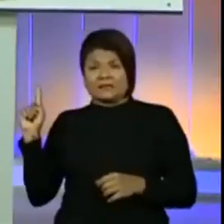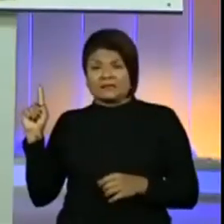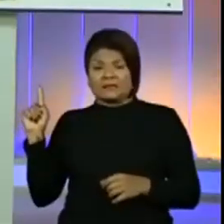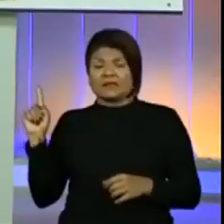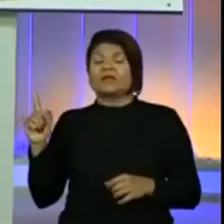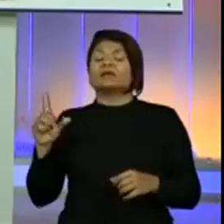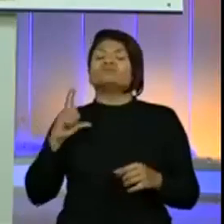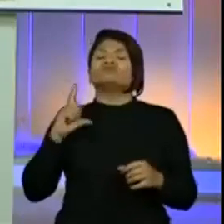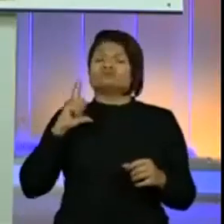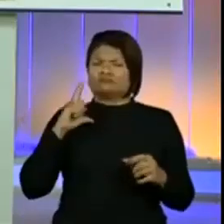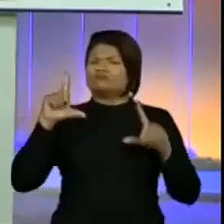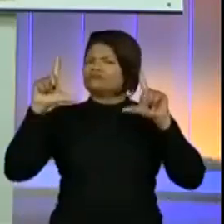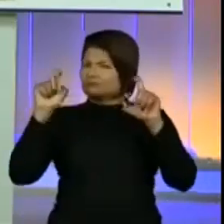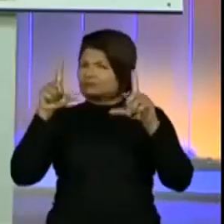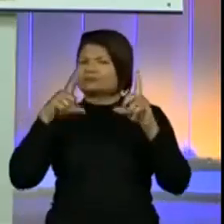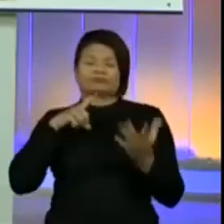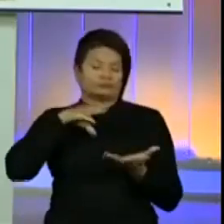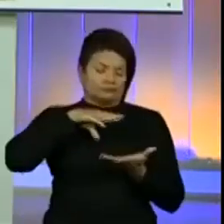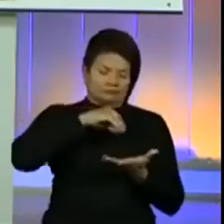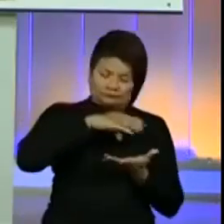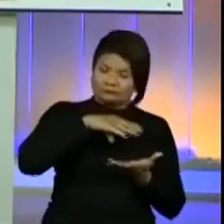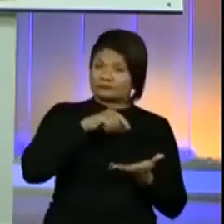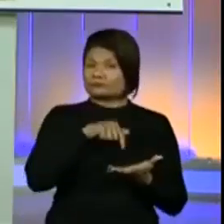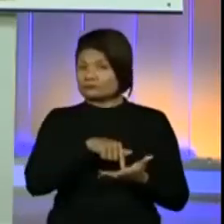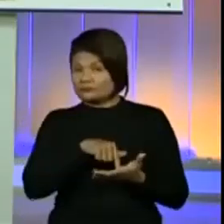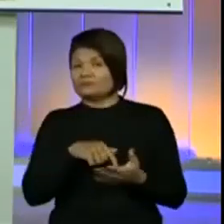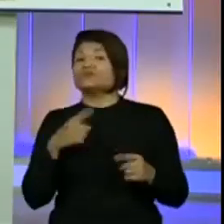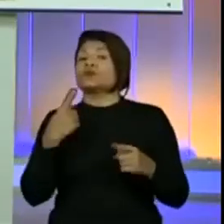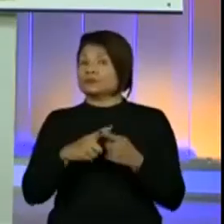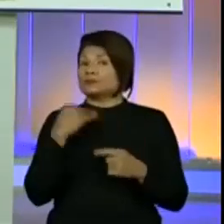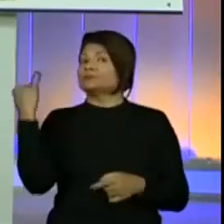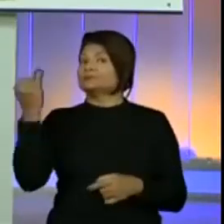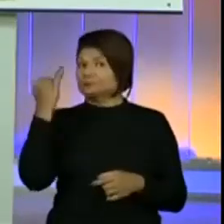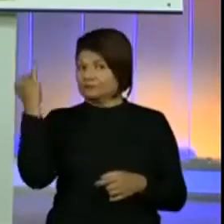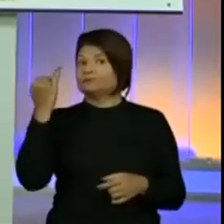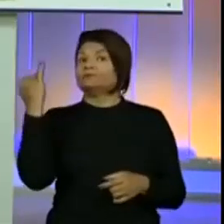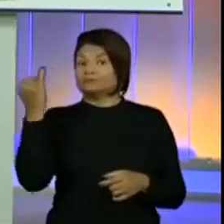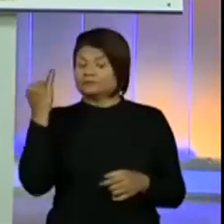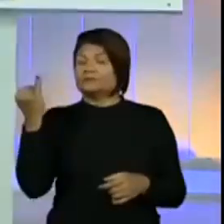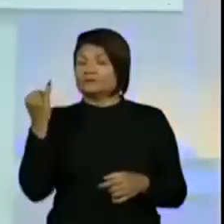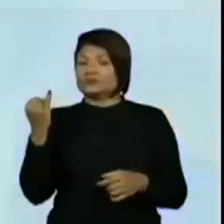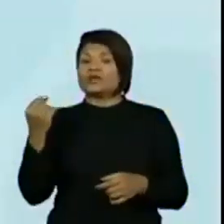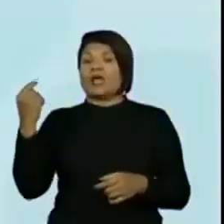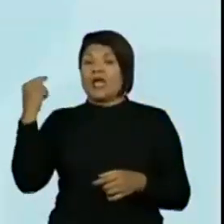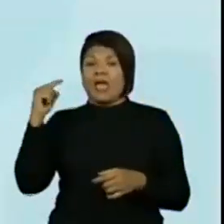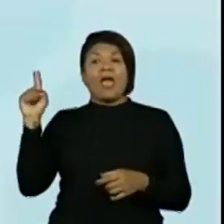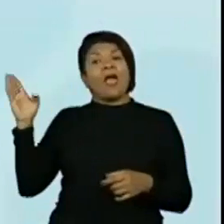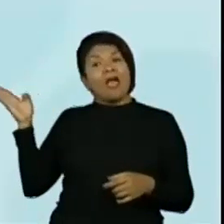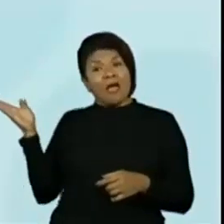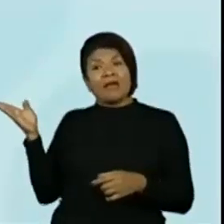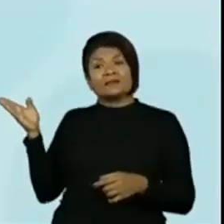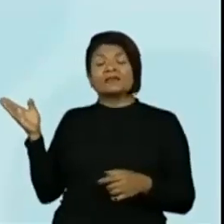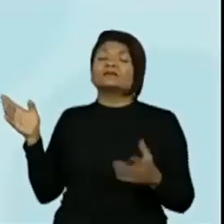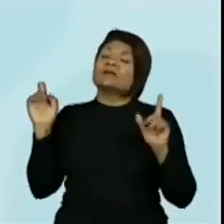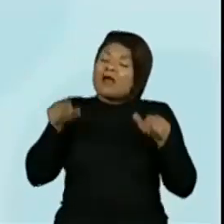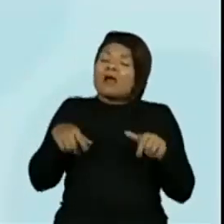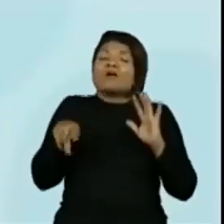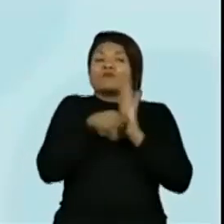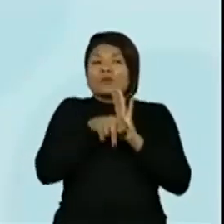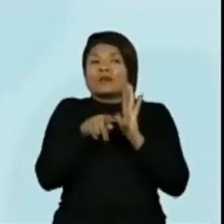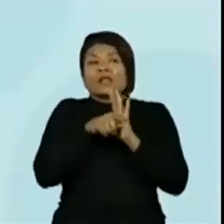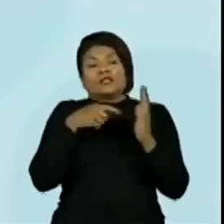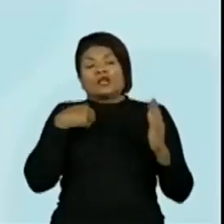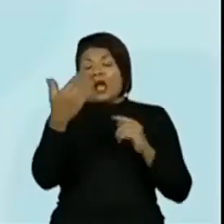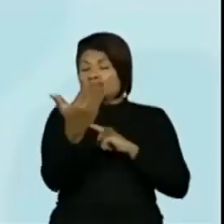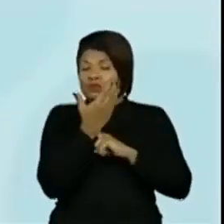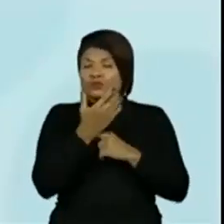página, tirem um print, batam aí foto da tela, porque ela é bem importante. né? São essas propriedades que nos ajudam a ler